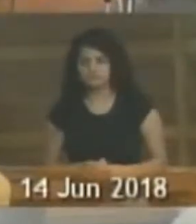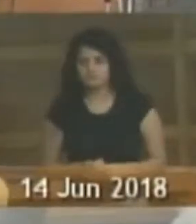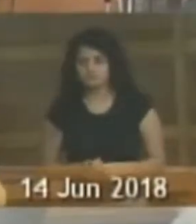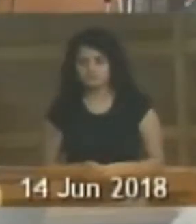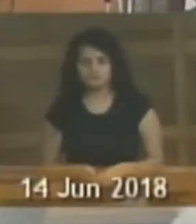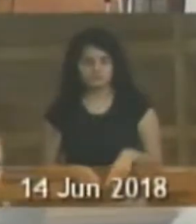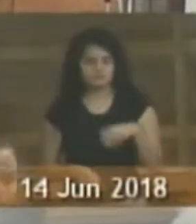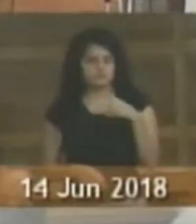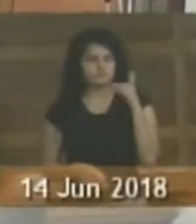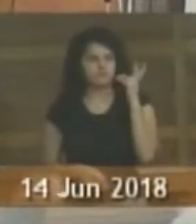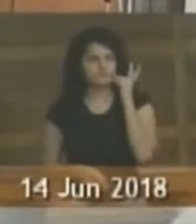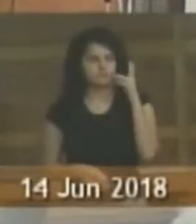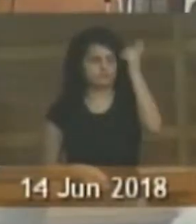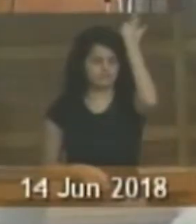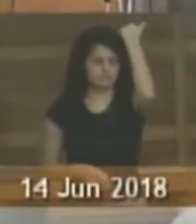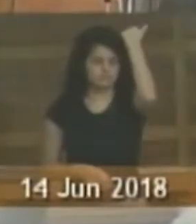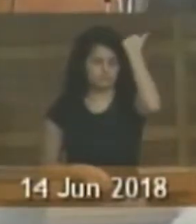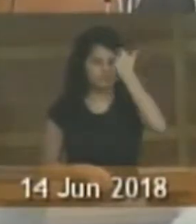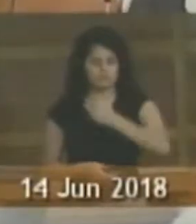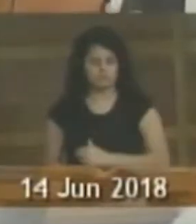Com a palavra, vereador Marquinhos Coelho.